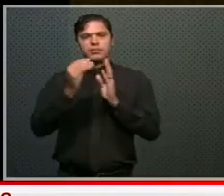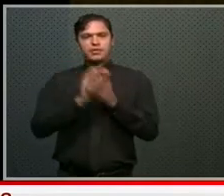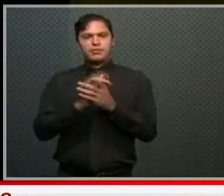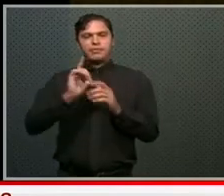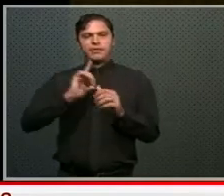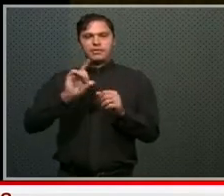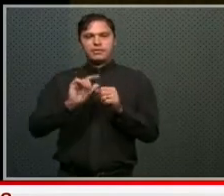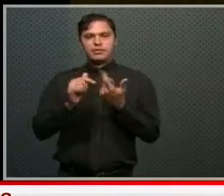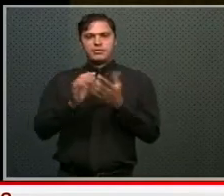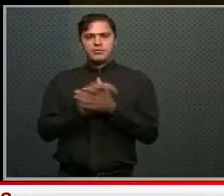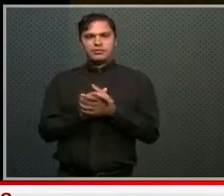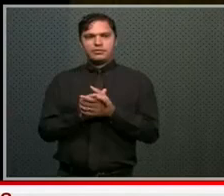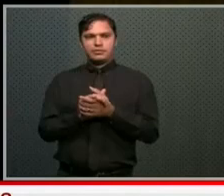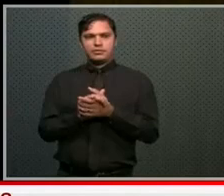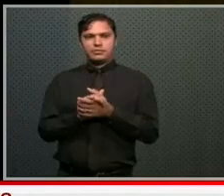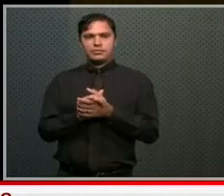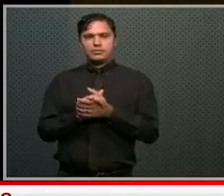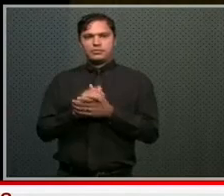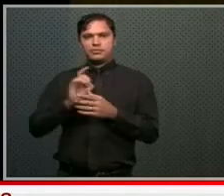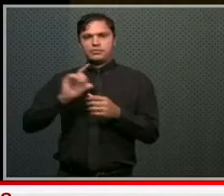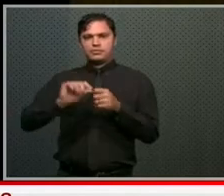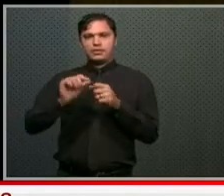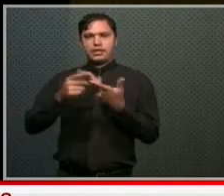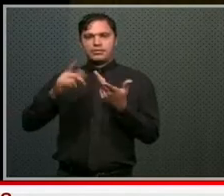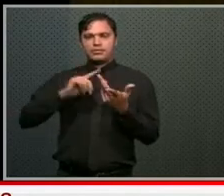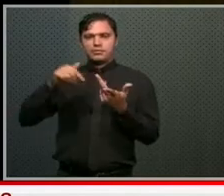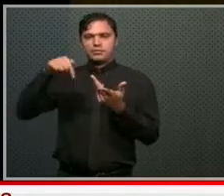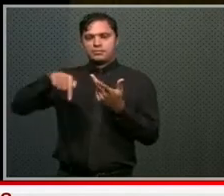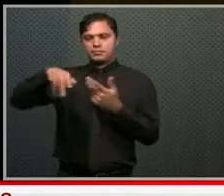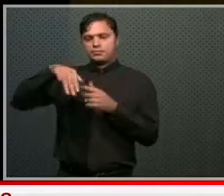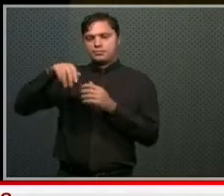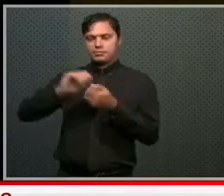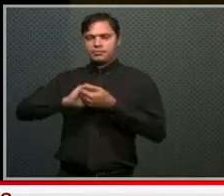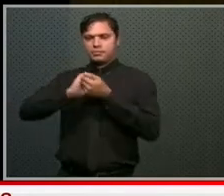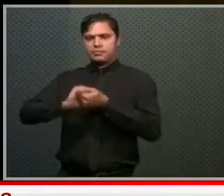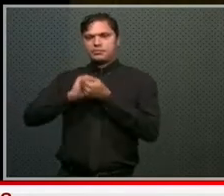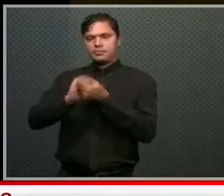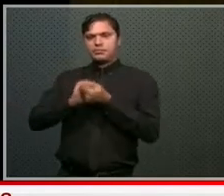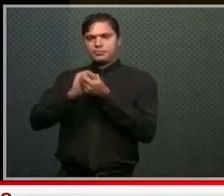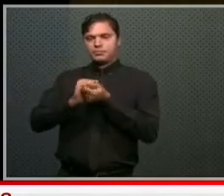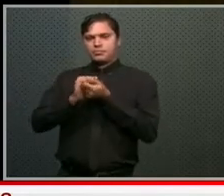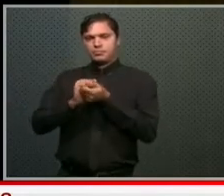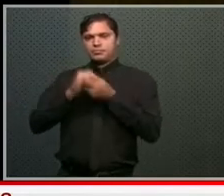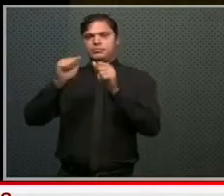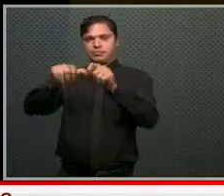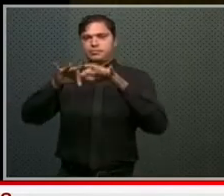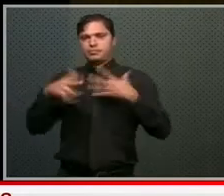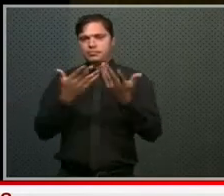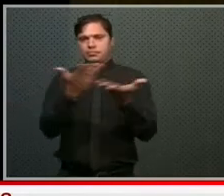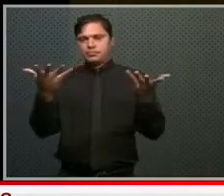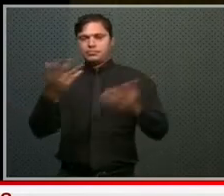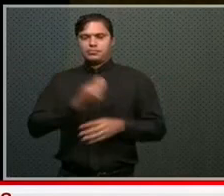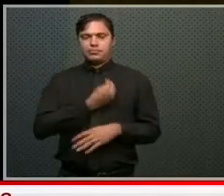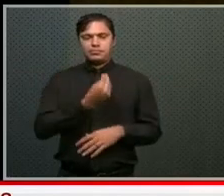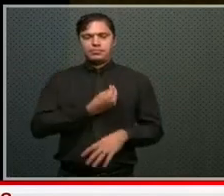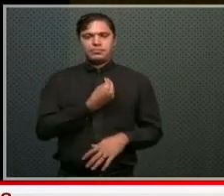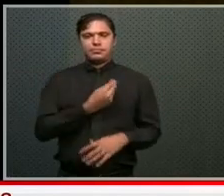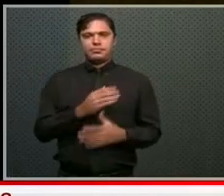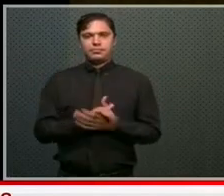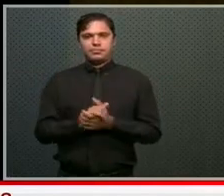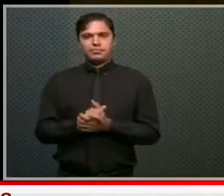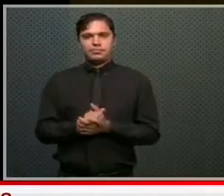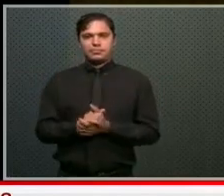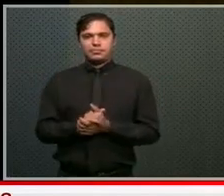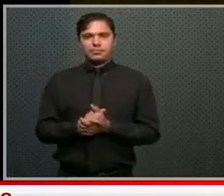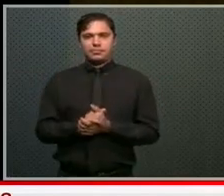descrito pelo nosso chefe geral valquemar lemos a plenário aqui presente também e